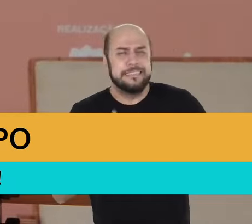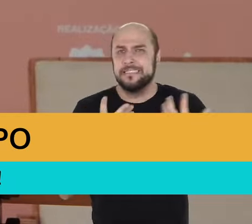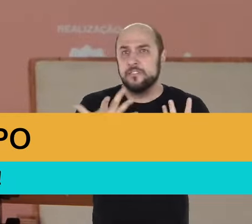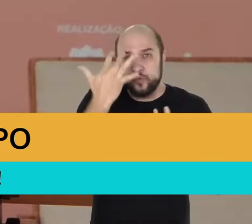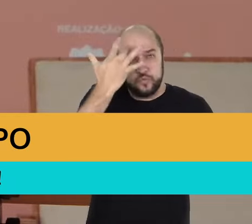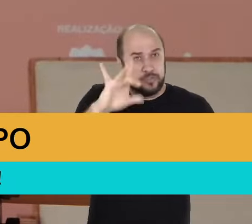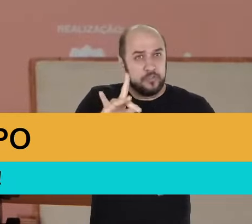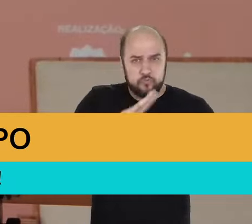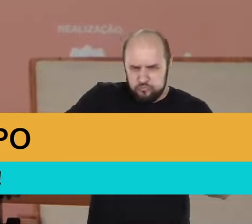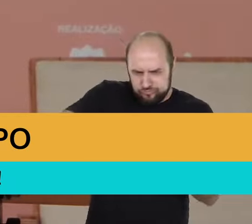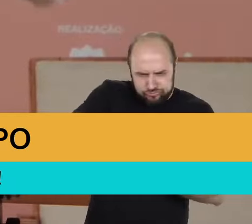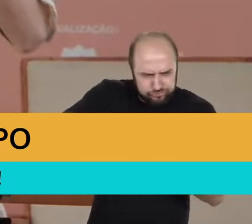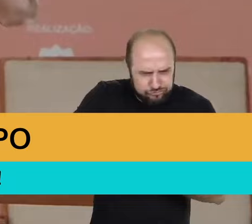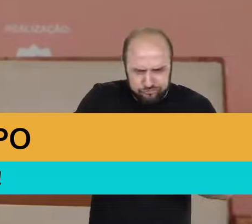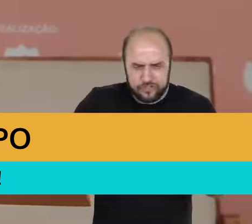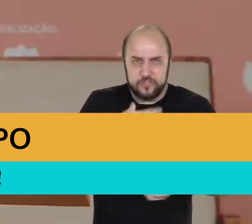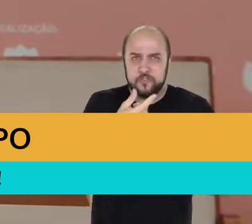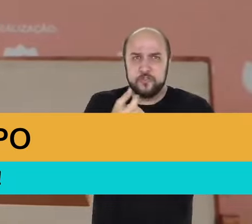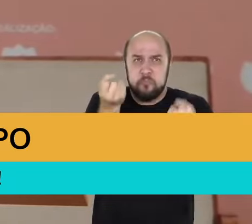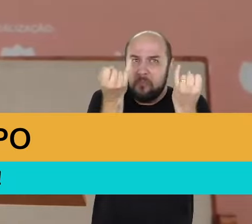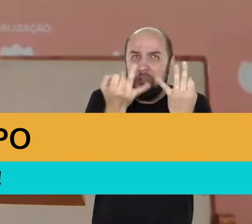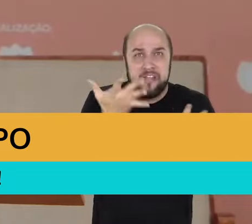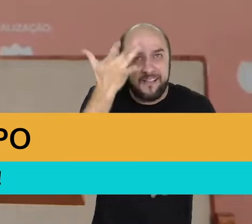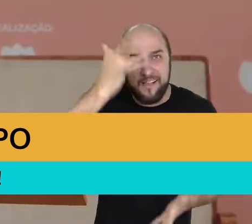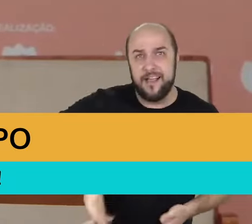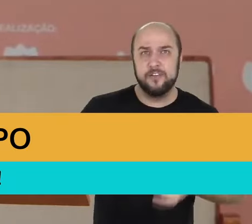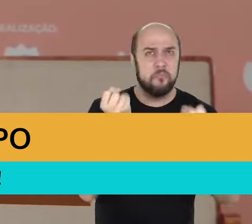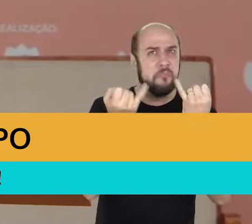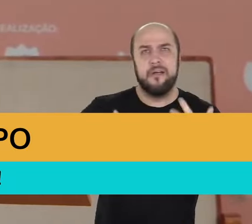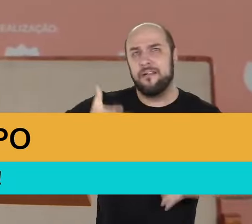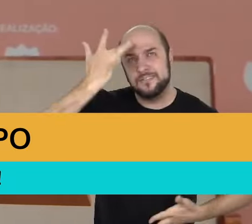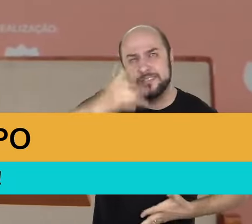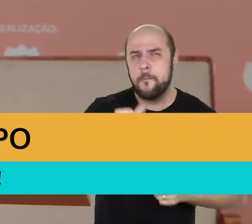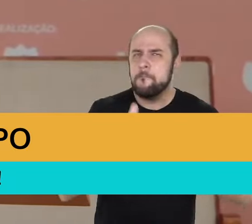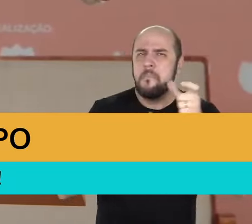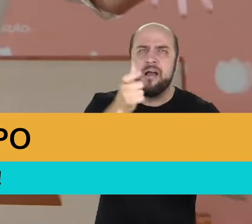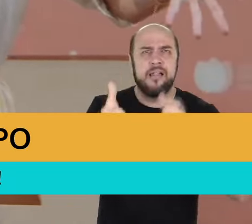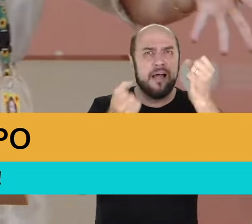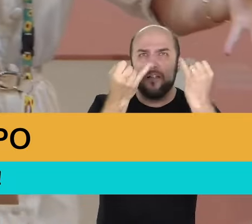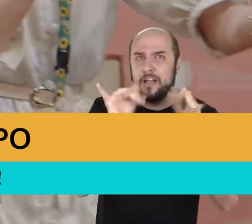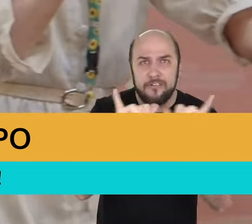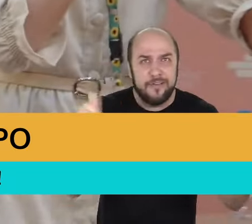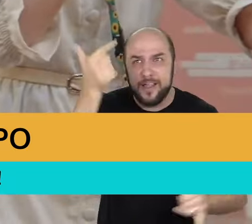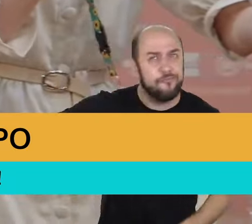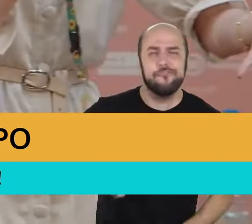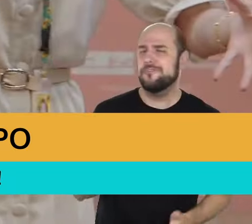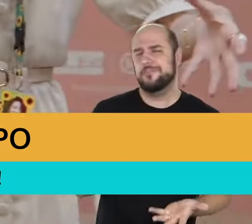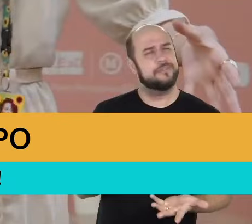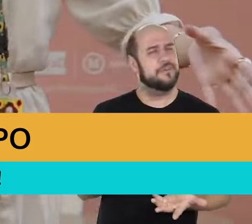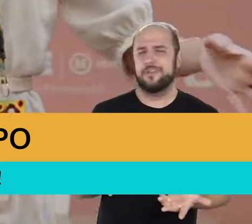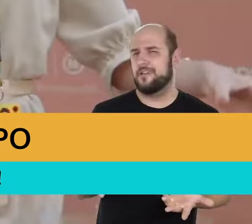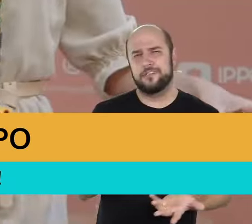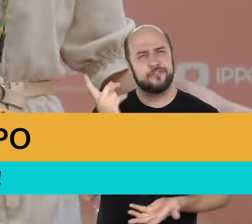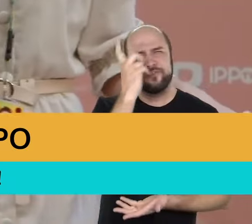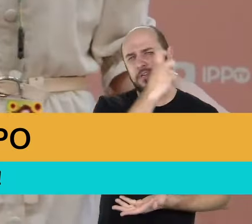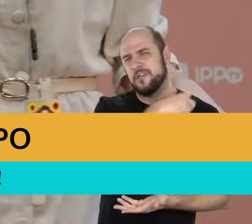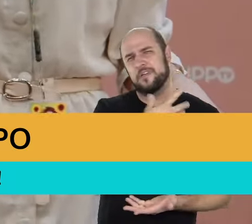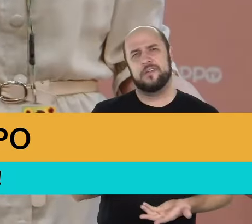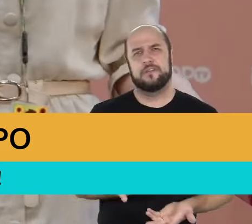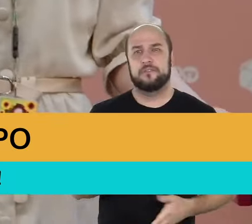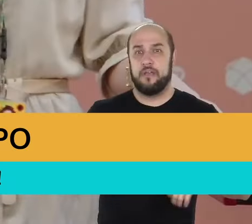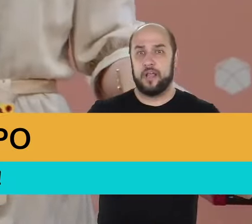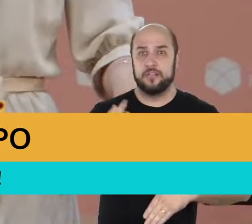tudo junto, misturado. E eu não consigo falar o que eu estou sentindo. Não consigo expressar com palavras o que está acontecendo dentro de mim. Entende? Então, às